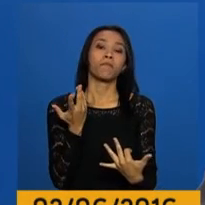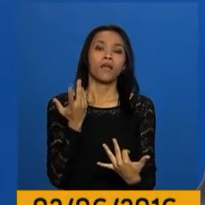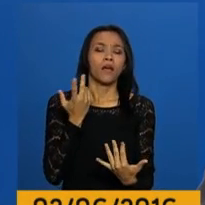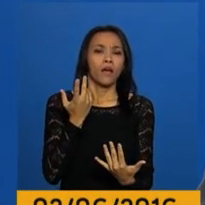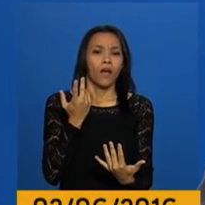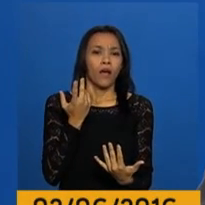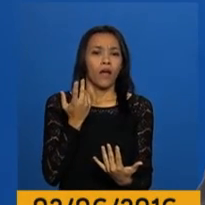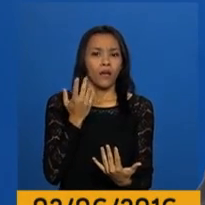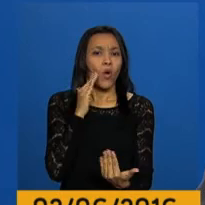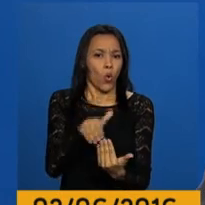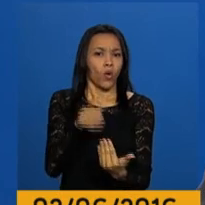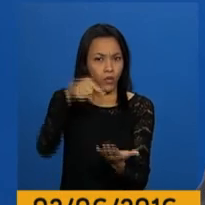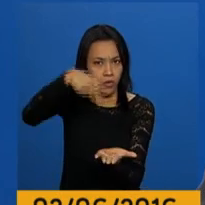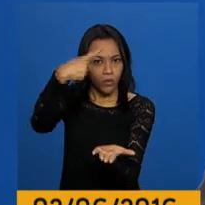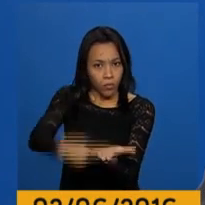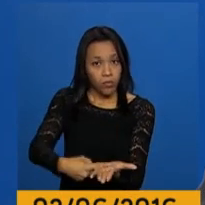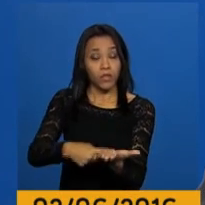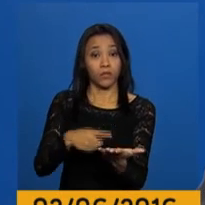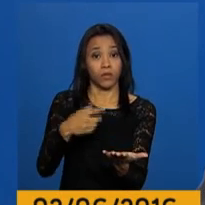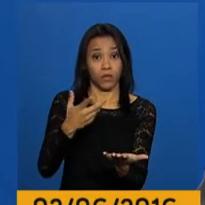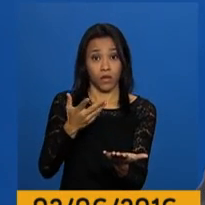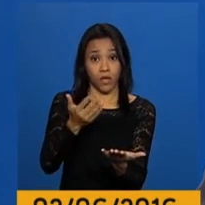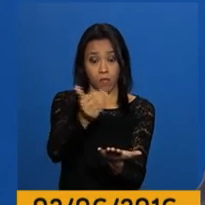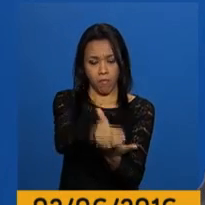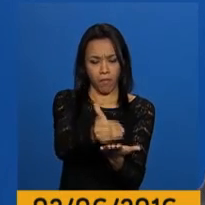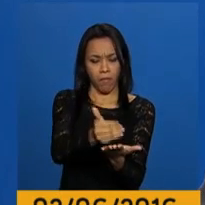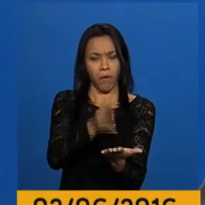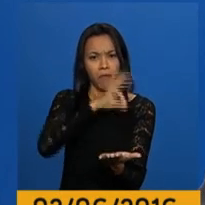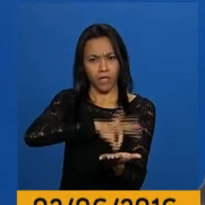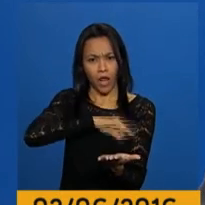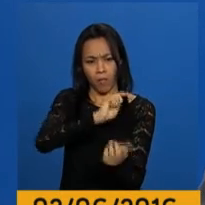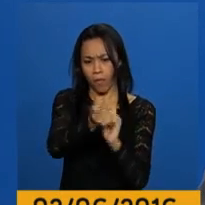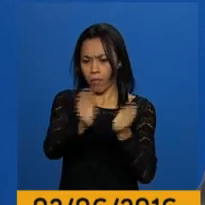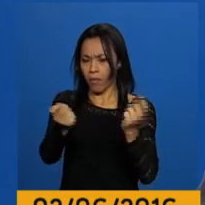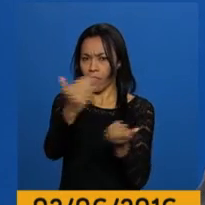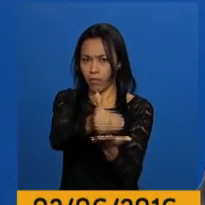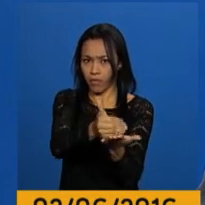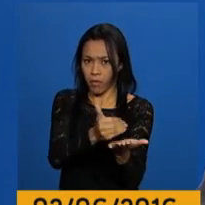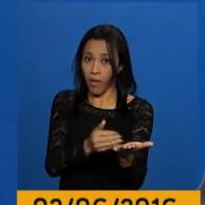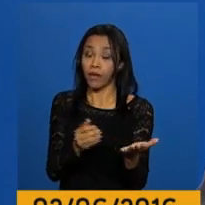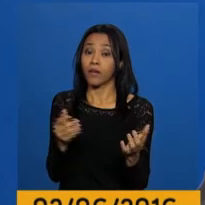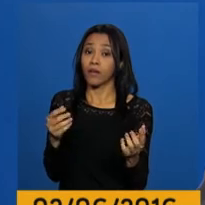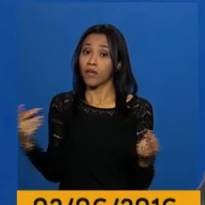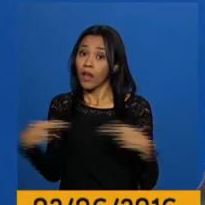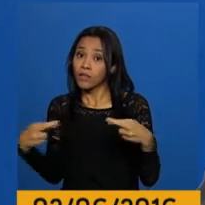acordos, o peso da folha em relação ao Produto Interno Bruto, o PIB,